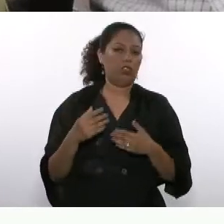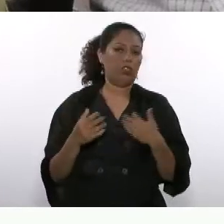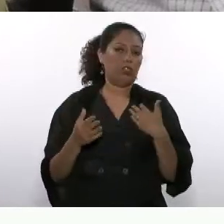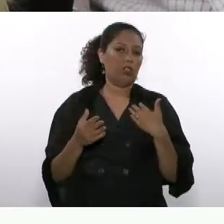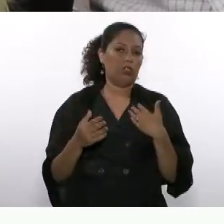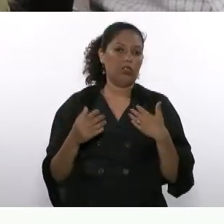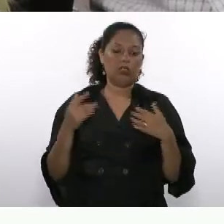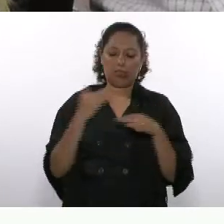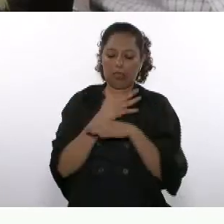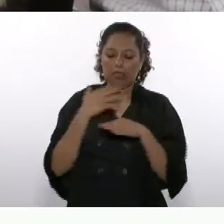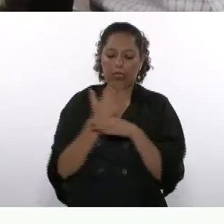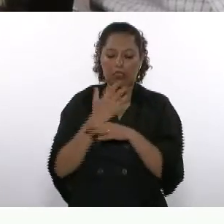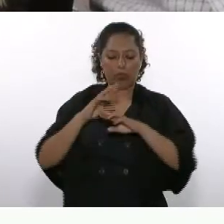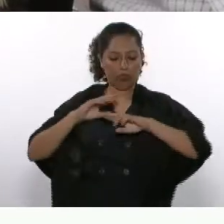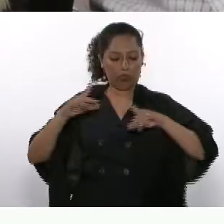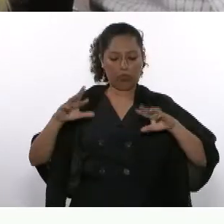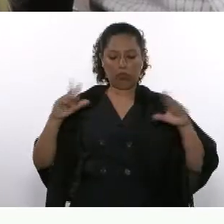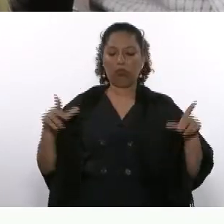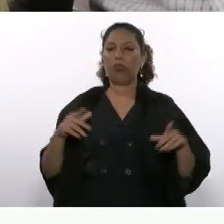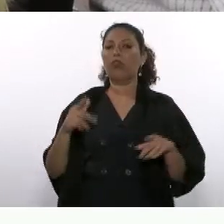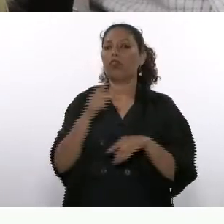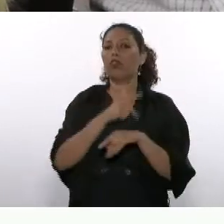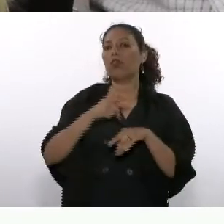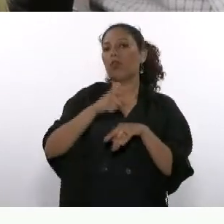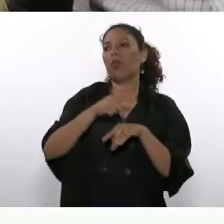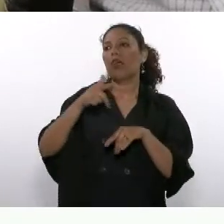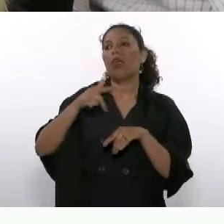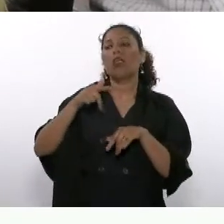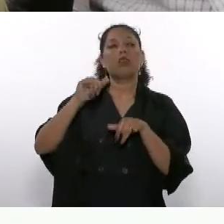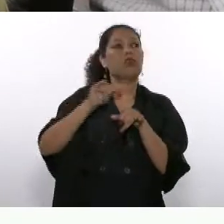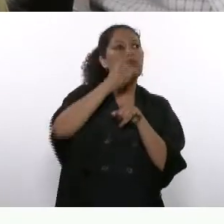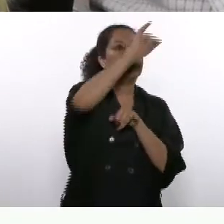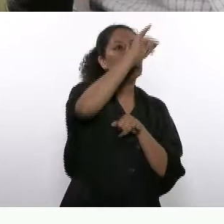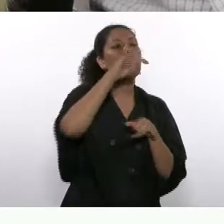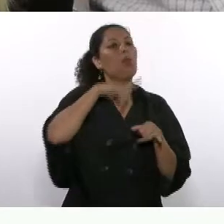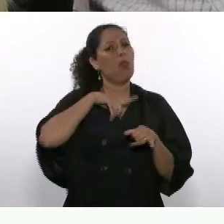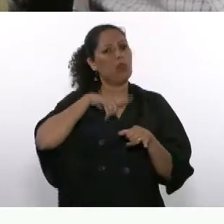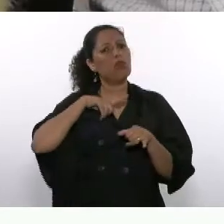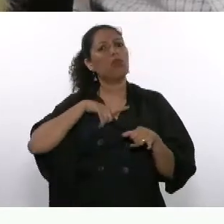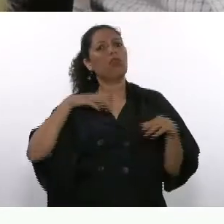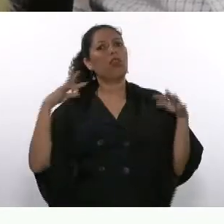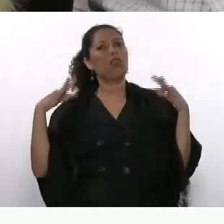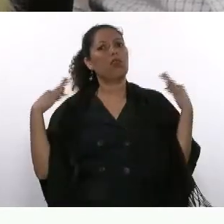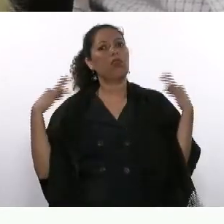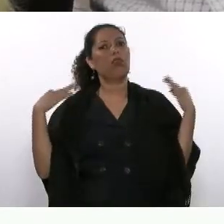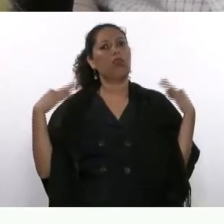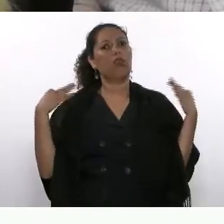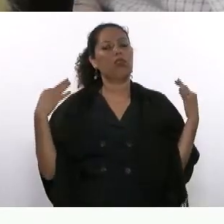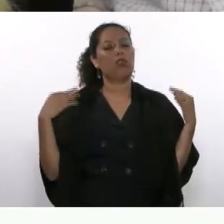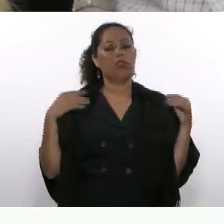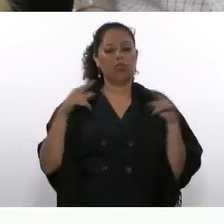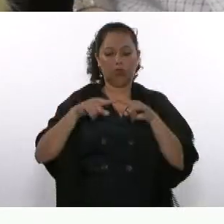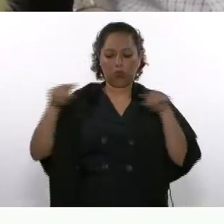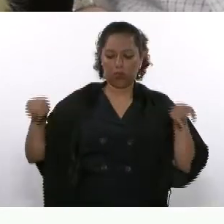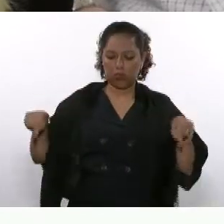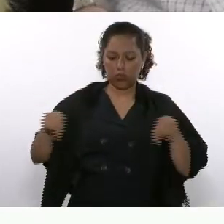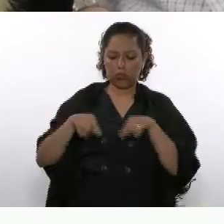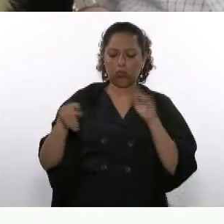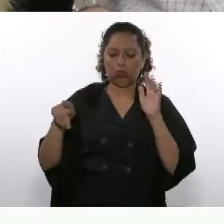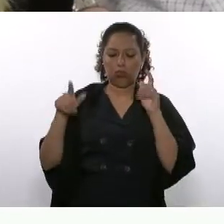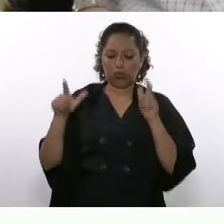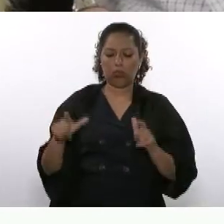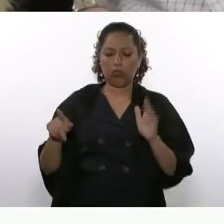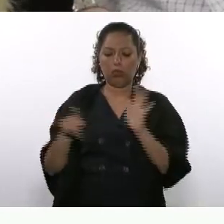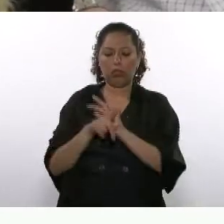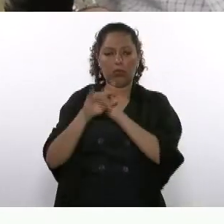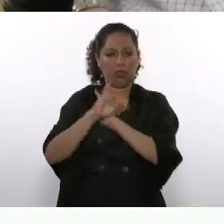do mundo se tem, no aeroporto, em pontos de maior fluxo de turistas, e a gente não tem isso no